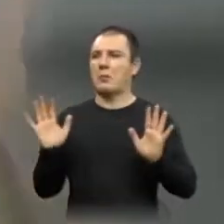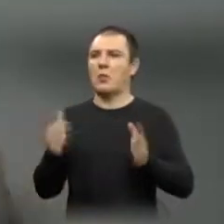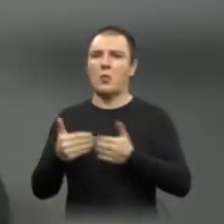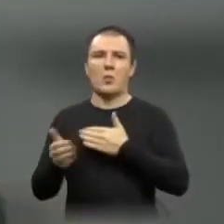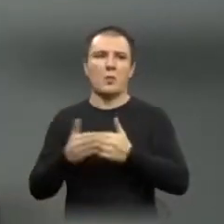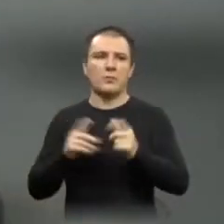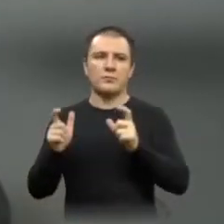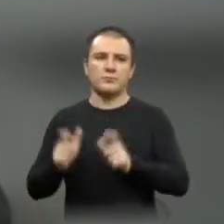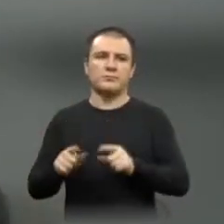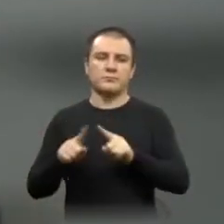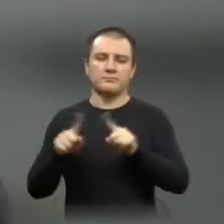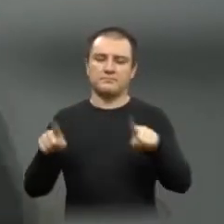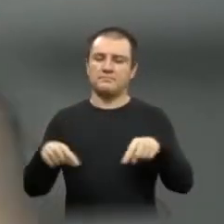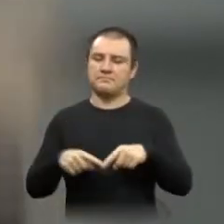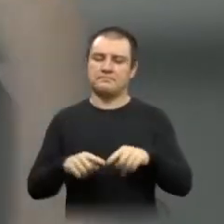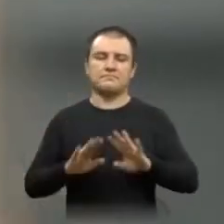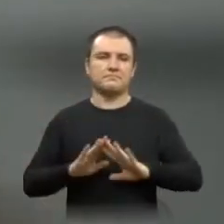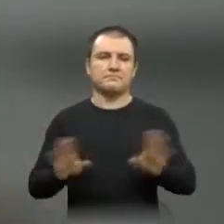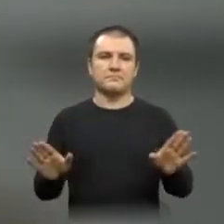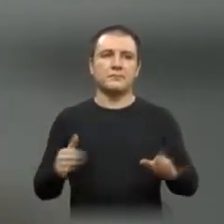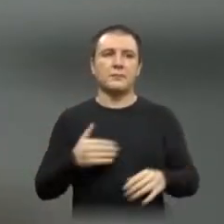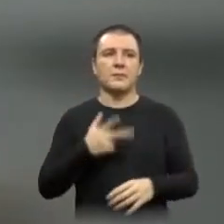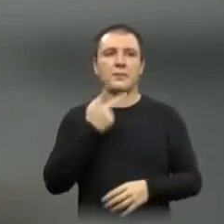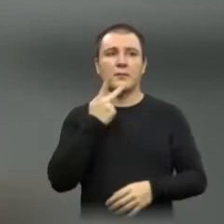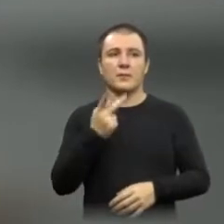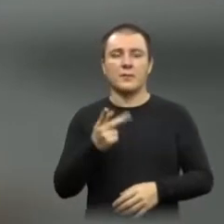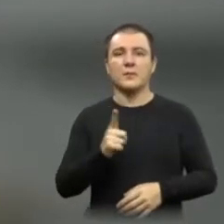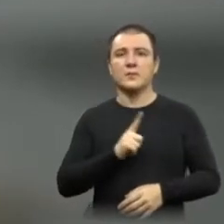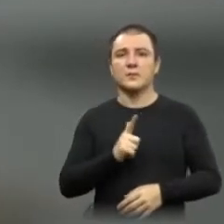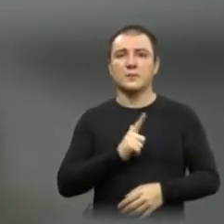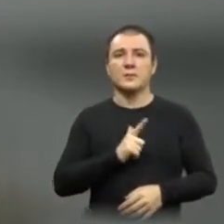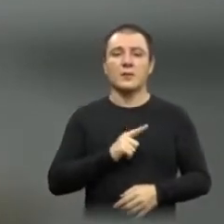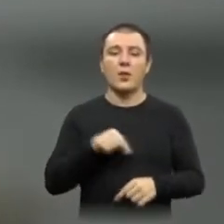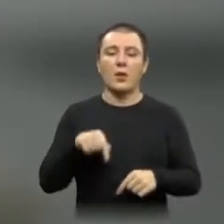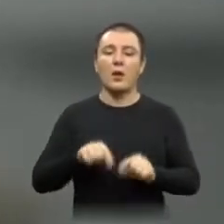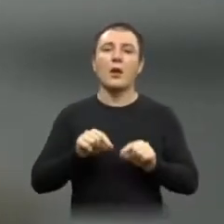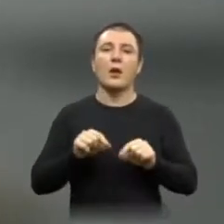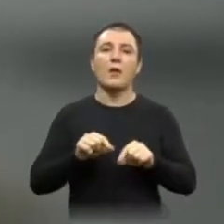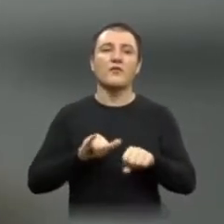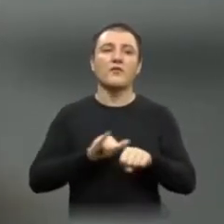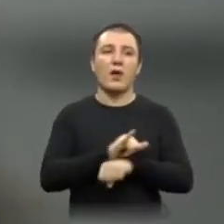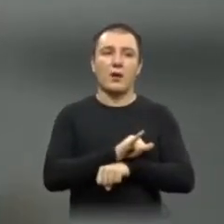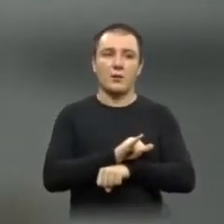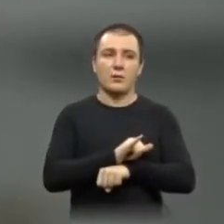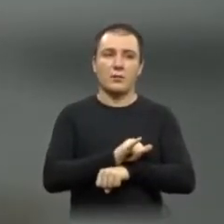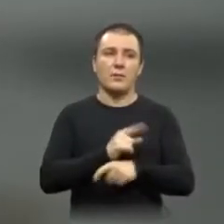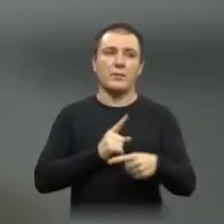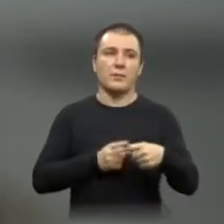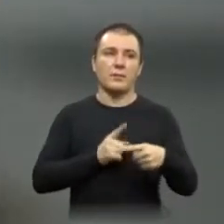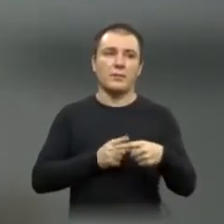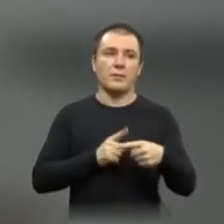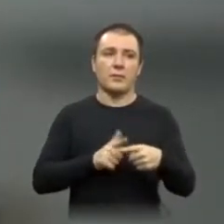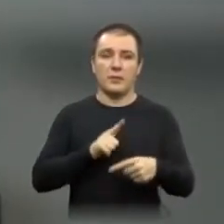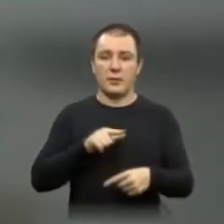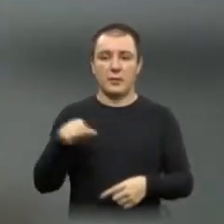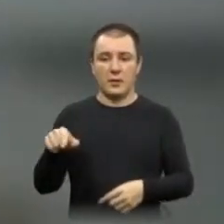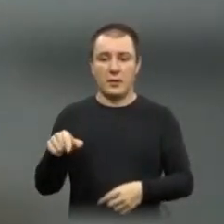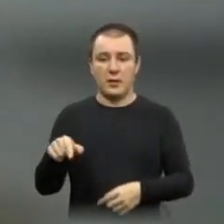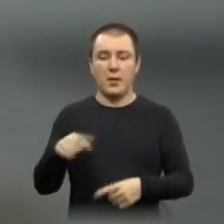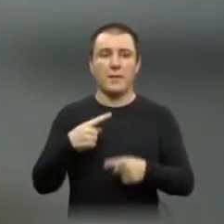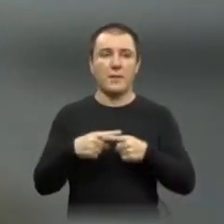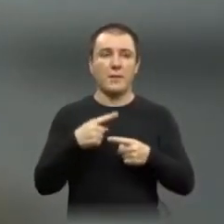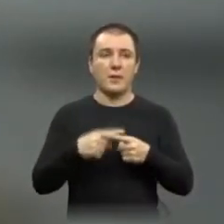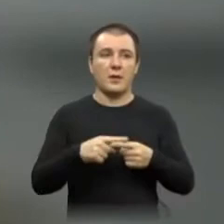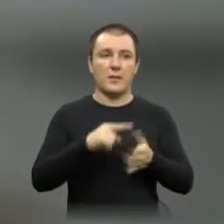fazenda no gabinete fora do gabinete quando eu falei sobre ausência dos vereadores da casa foi exclusivamente sobre os aqueles que